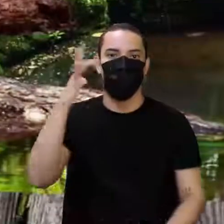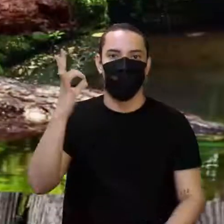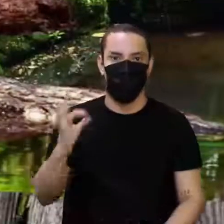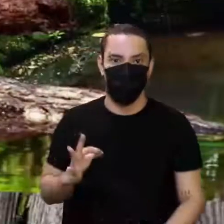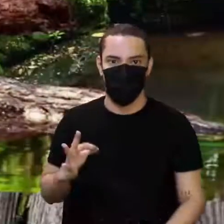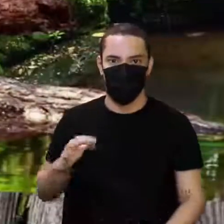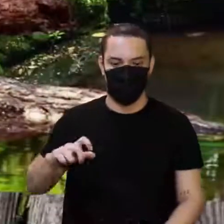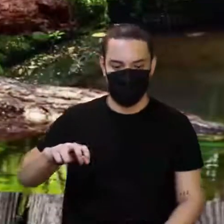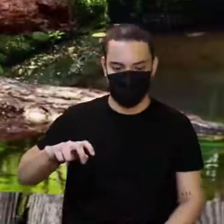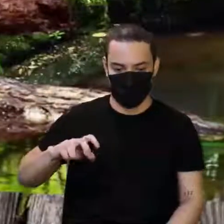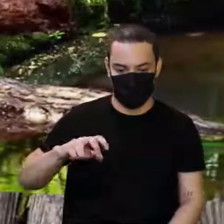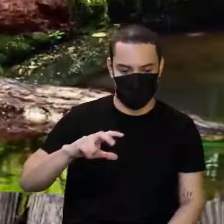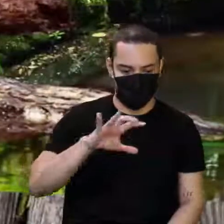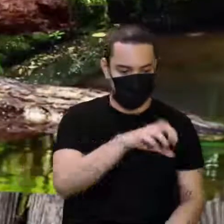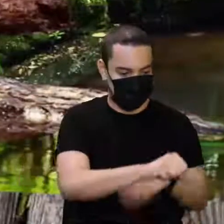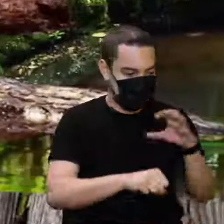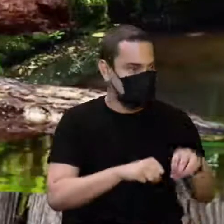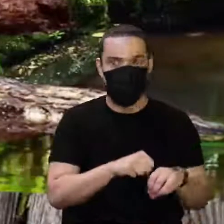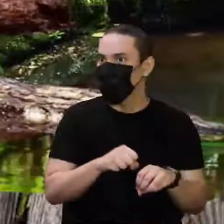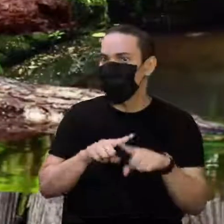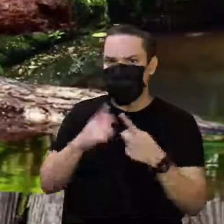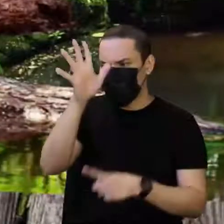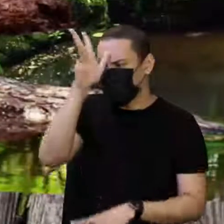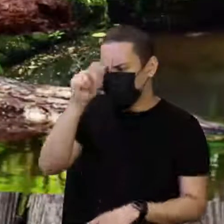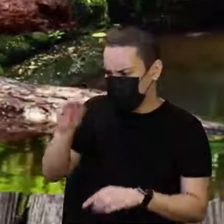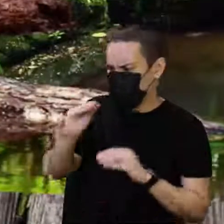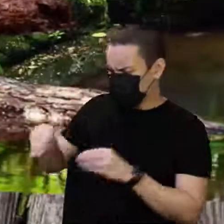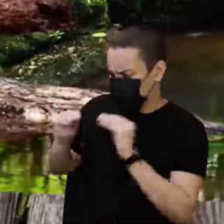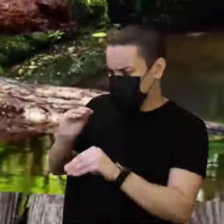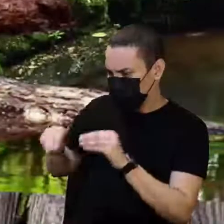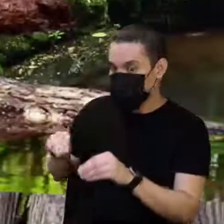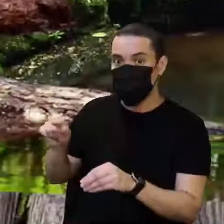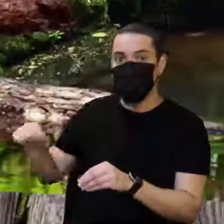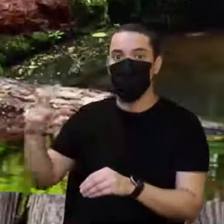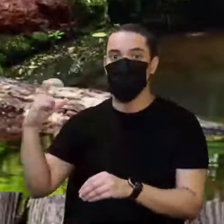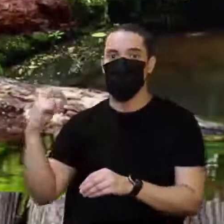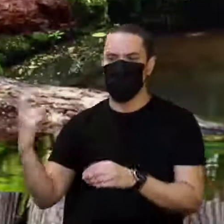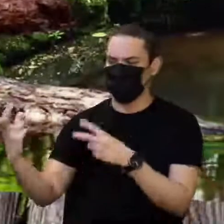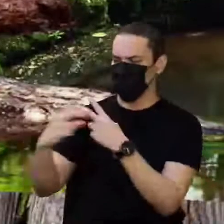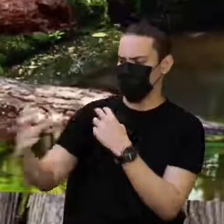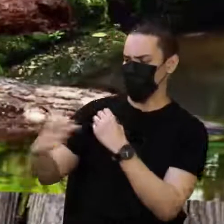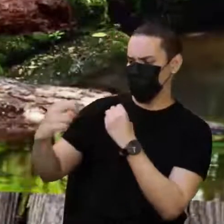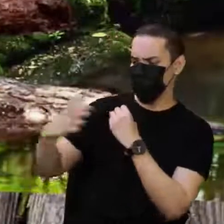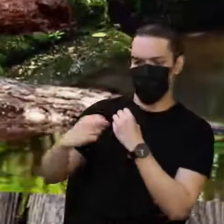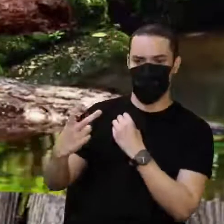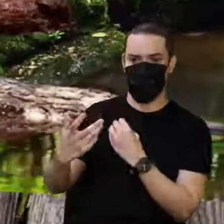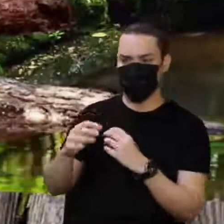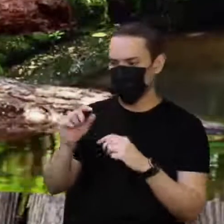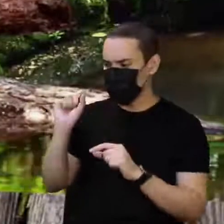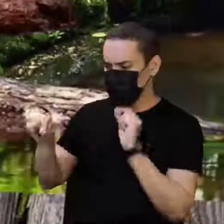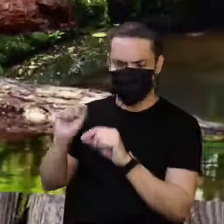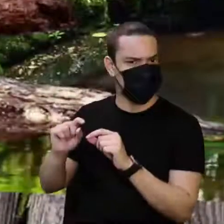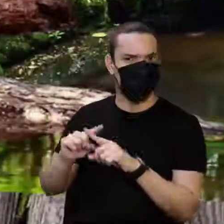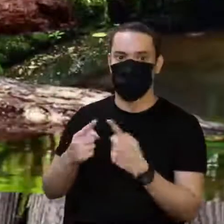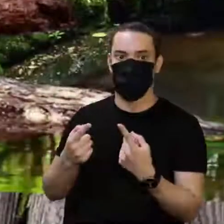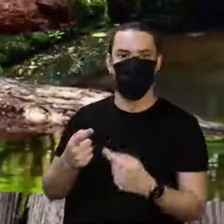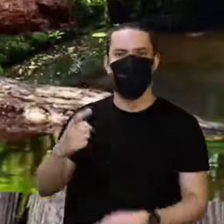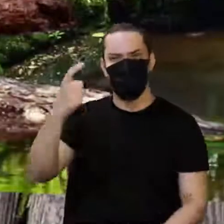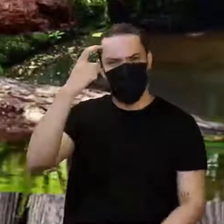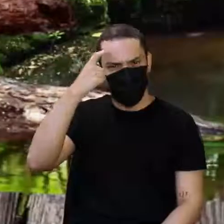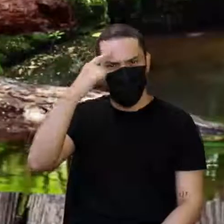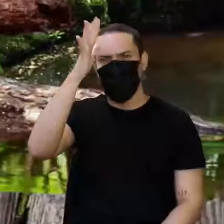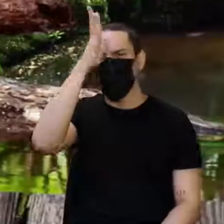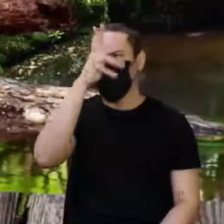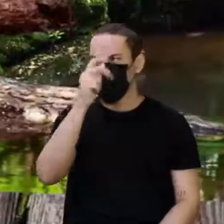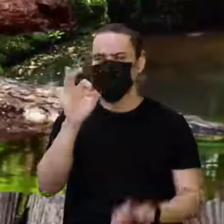debaixo e estavam tentando pegar os pintinhos. Ela não deixava, eles mordiam as patinhas dela. Então, ela é muito guerreira. Pensa na galinha